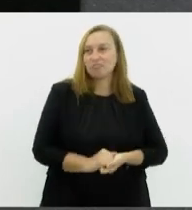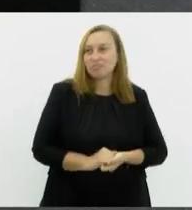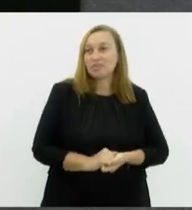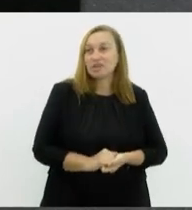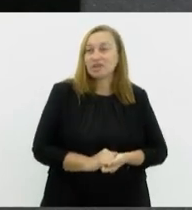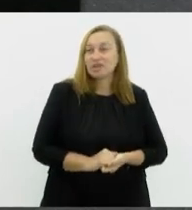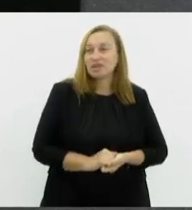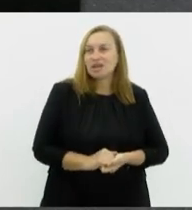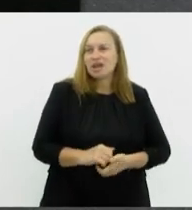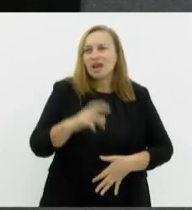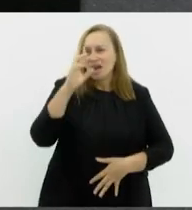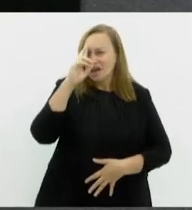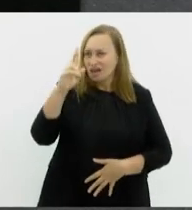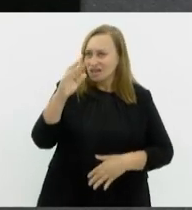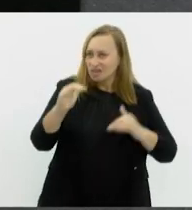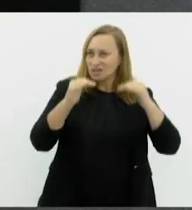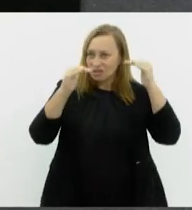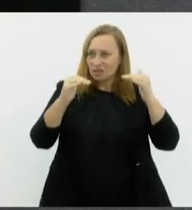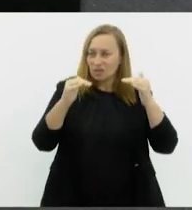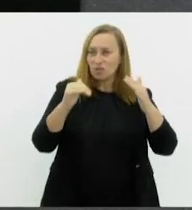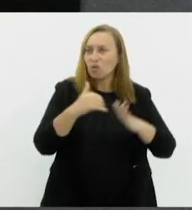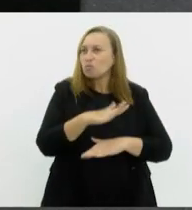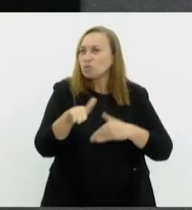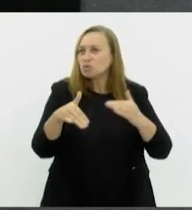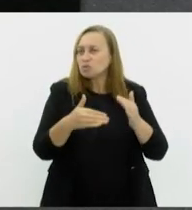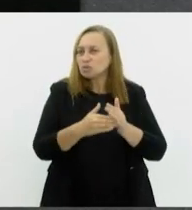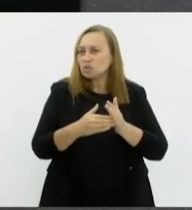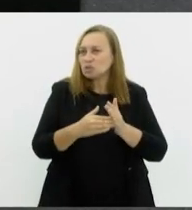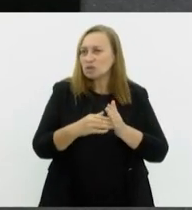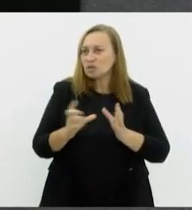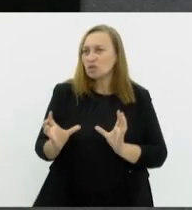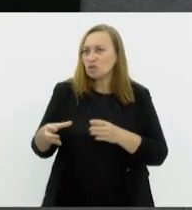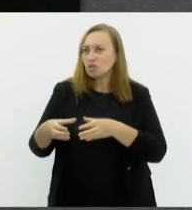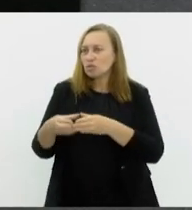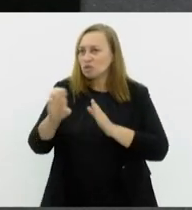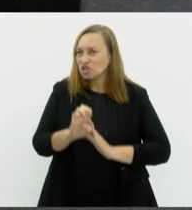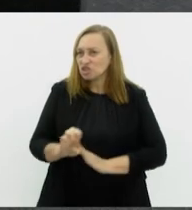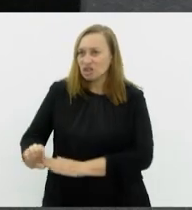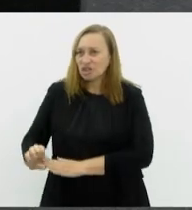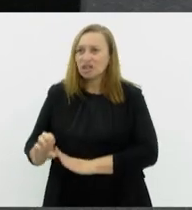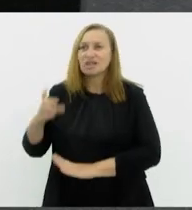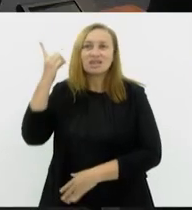Vossa Excelência, como toda a sua casta de esquerda, deputada Verônica,